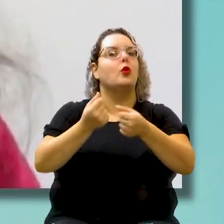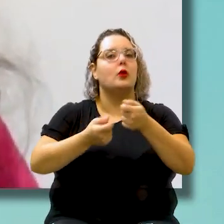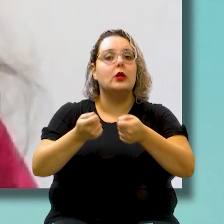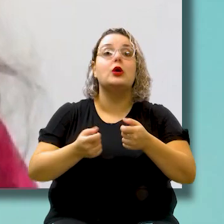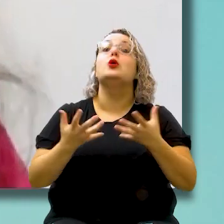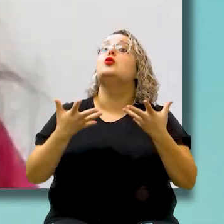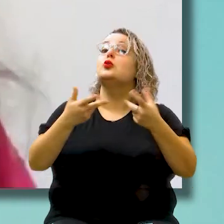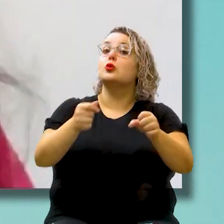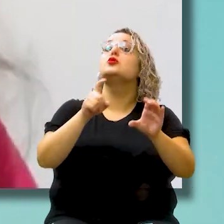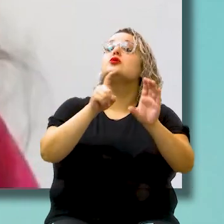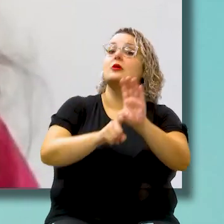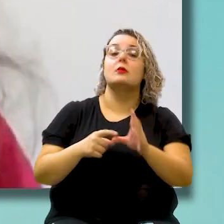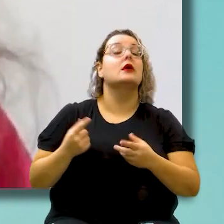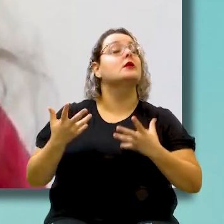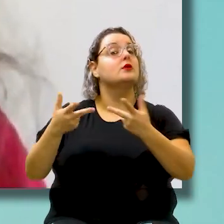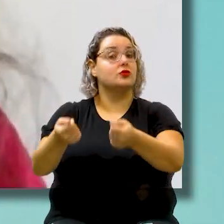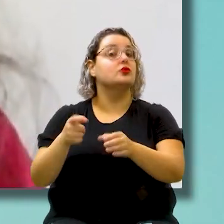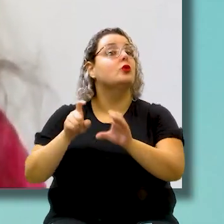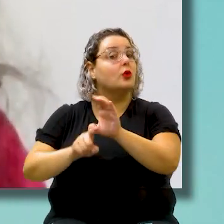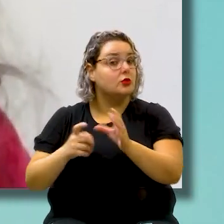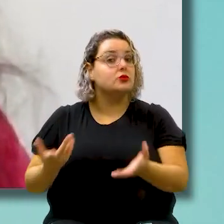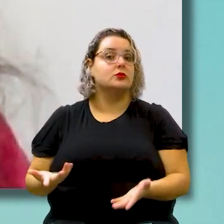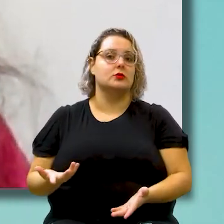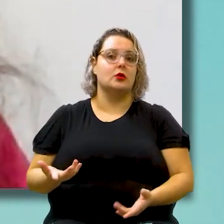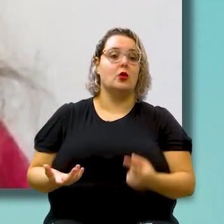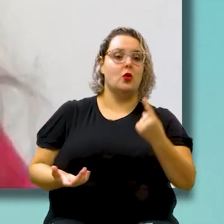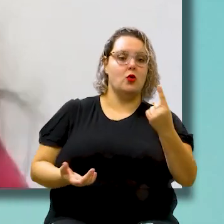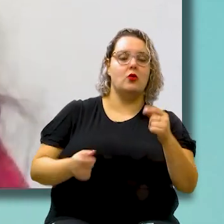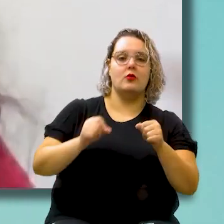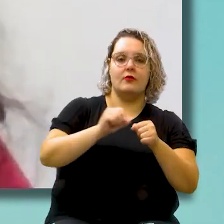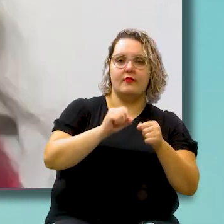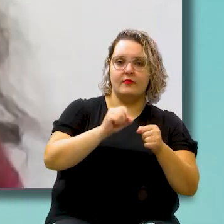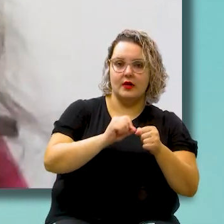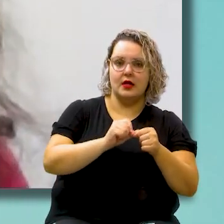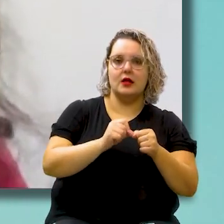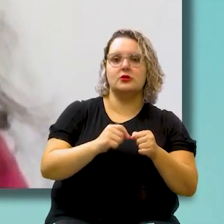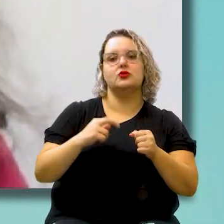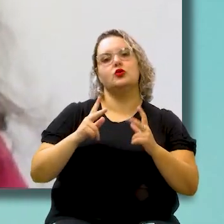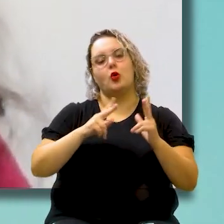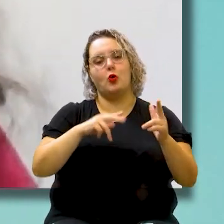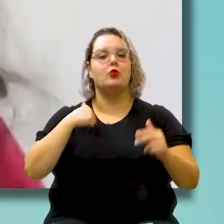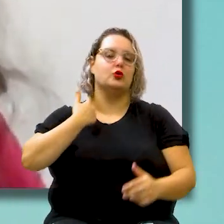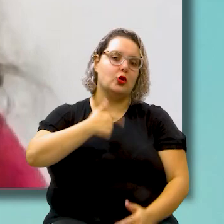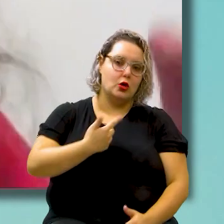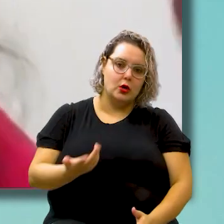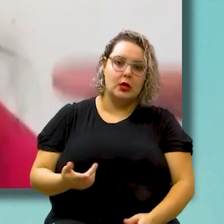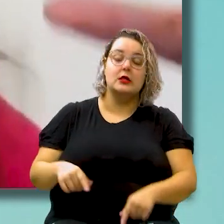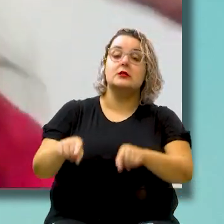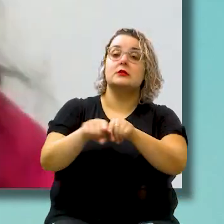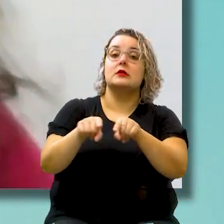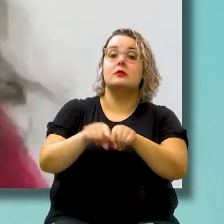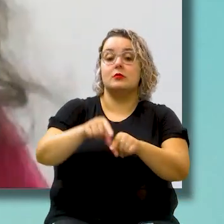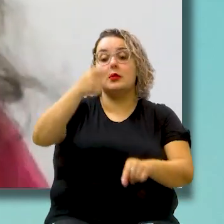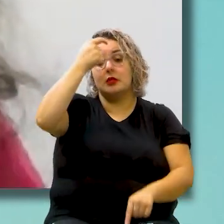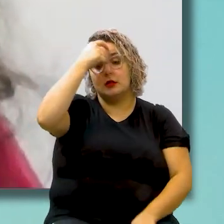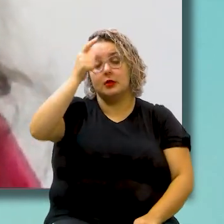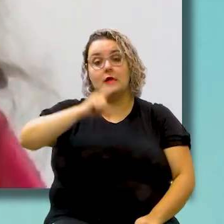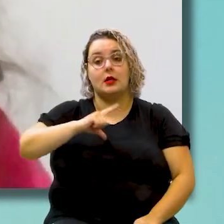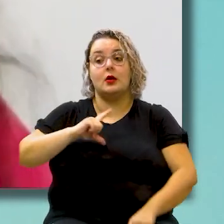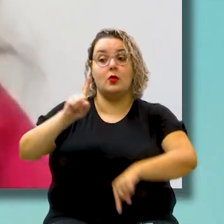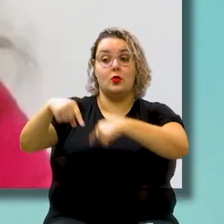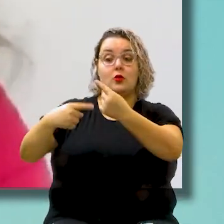Na economia, todos dependem de todos. Então, um faz o uso, como nós também temos que ser